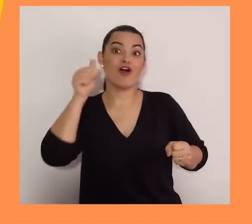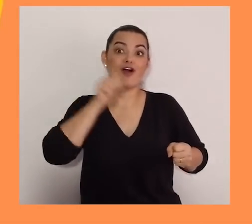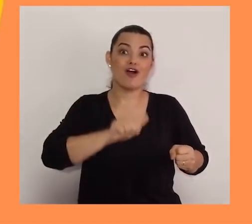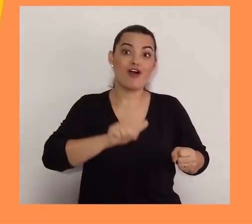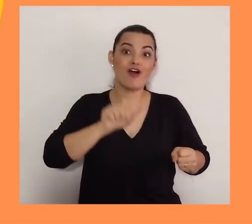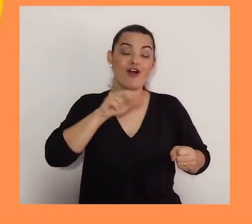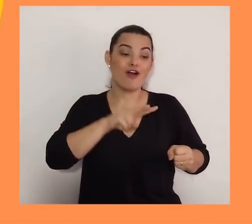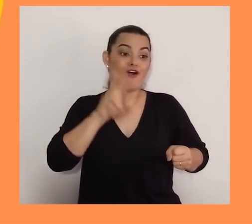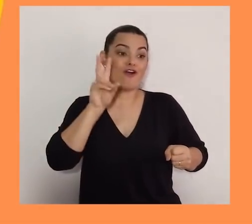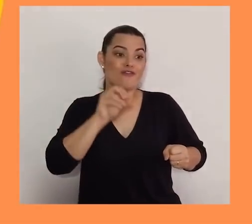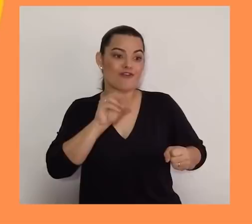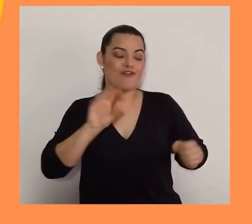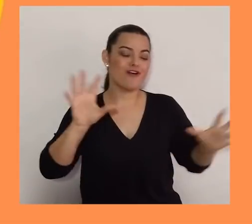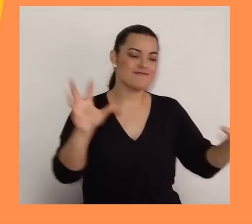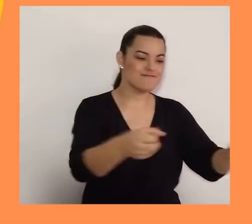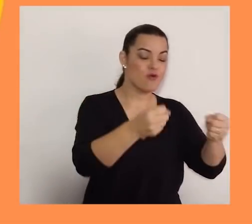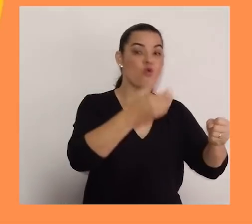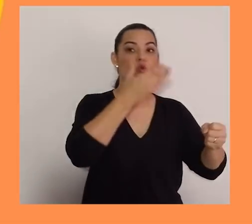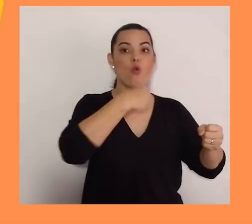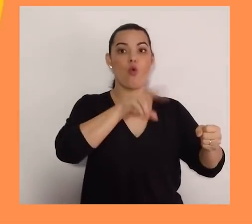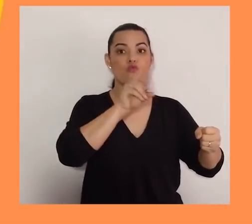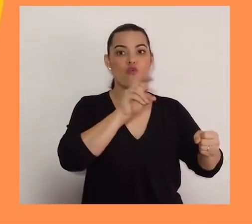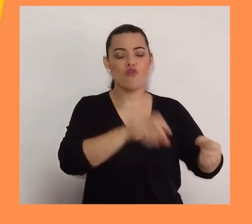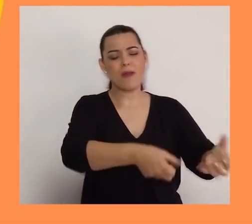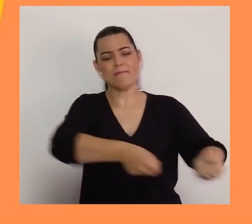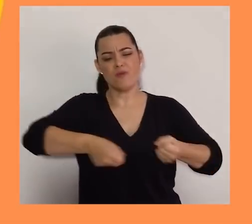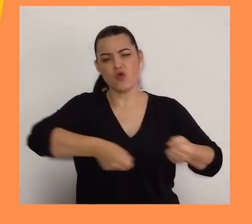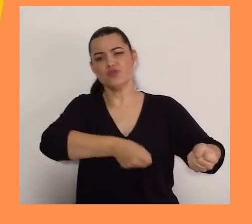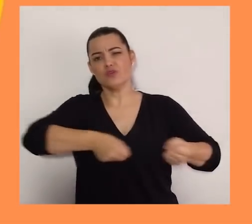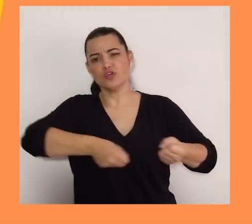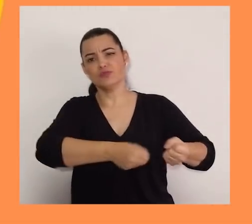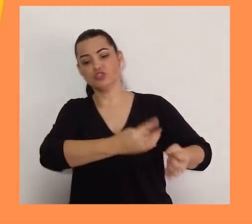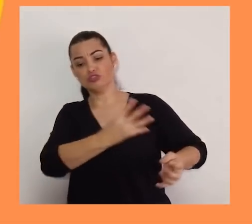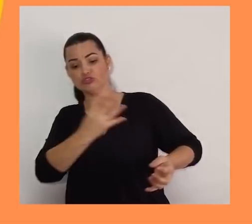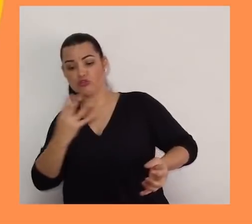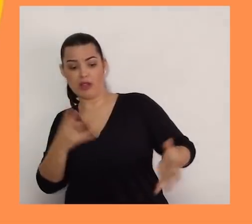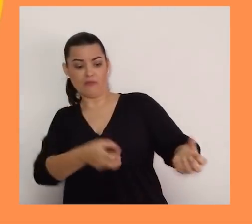E o rabanete, nada de o rabanete sair da terra.